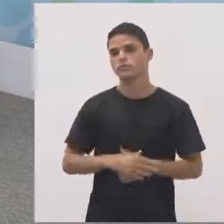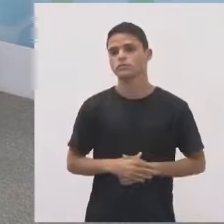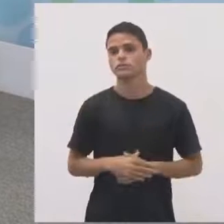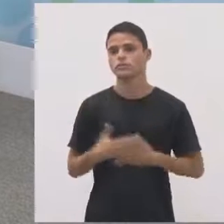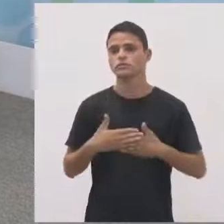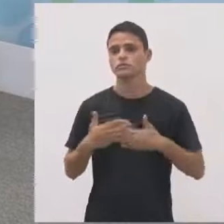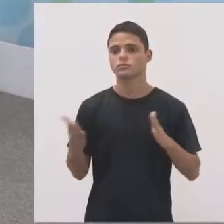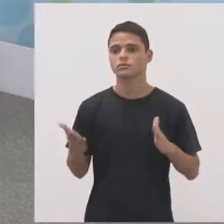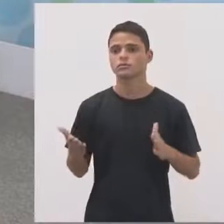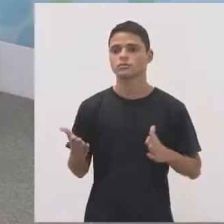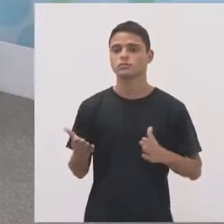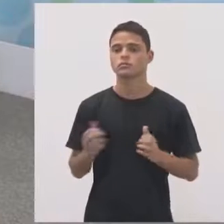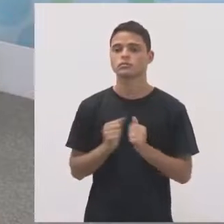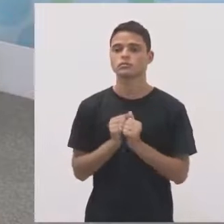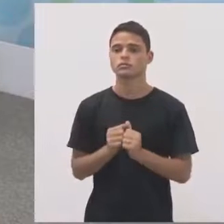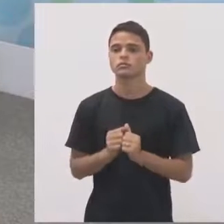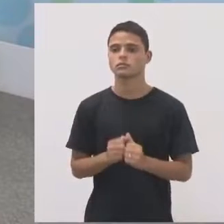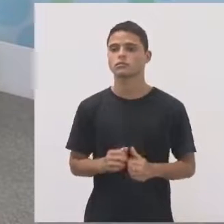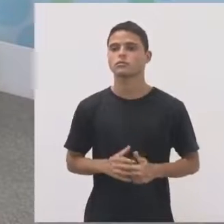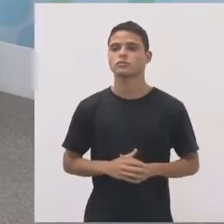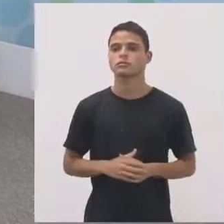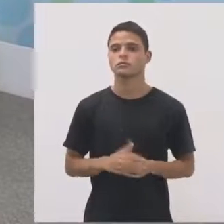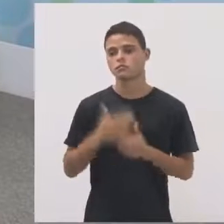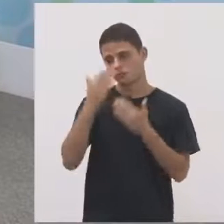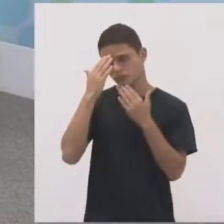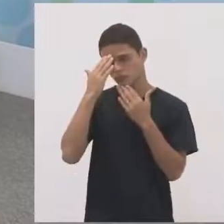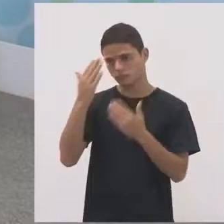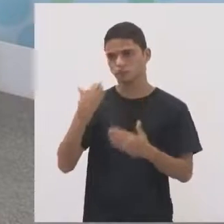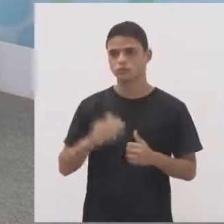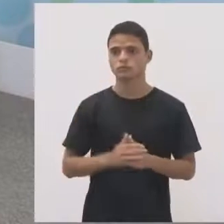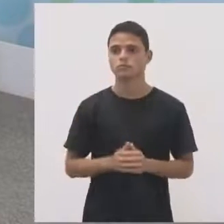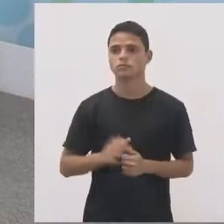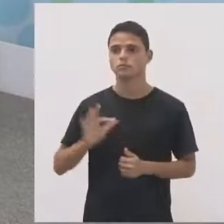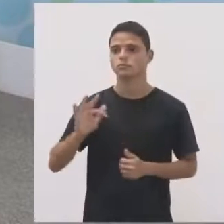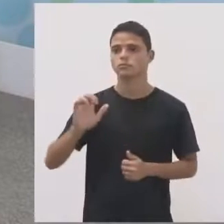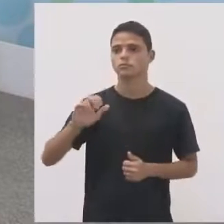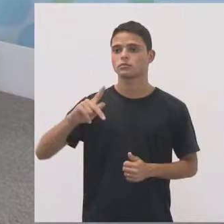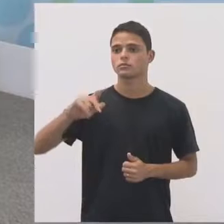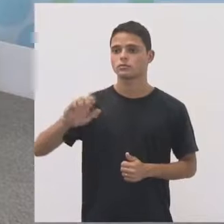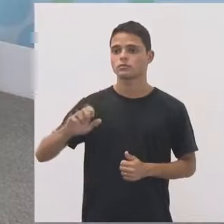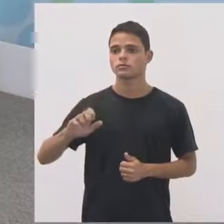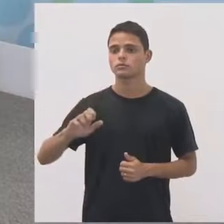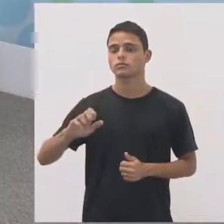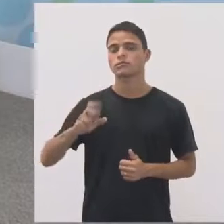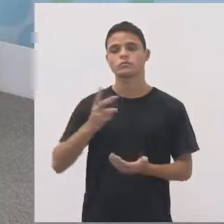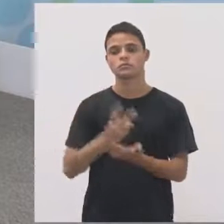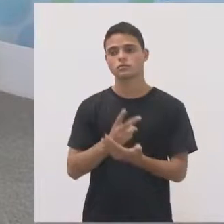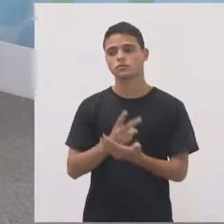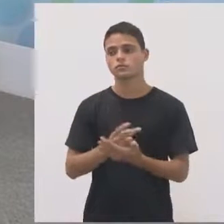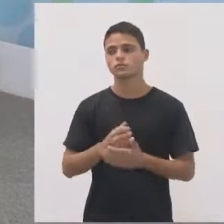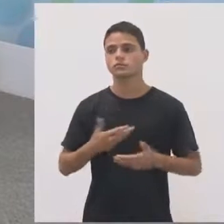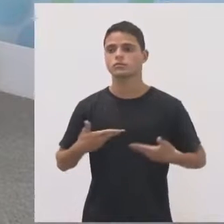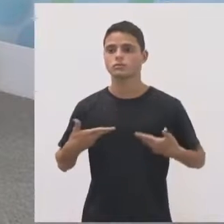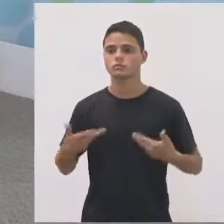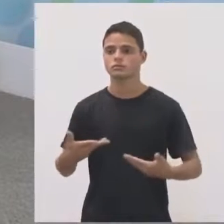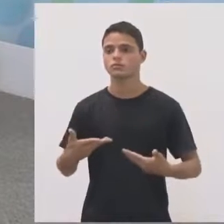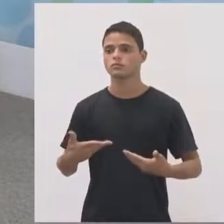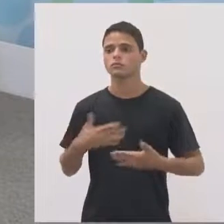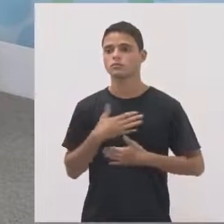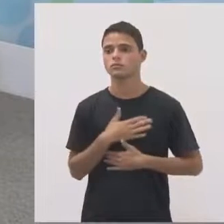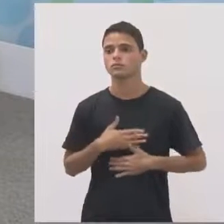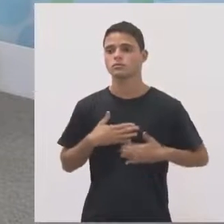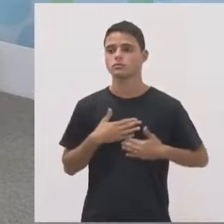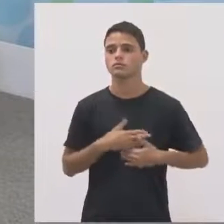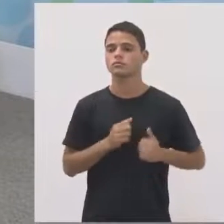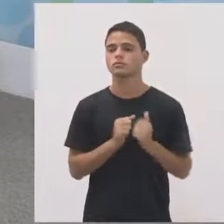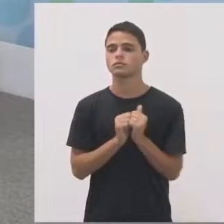as portas abertas aqui para você. Tá bom, agradecer vocês, a equipe da EFAP, né? O pessoal sempre que me acolhe bem aqui, é super gostoso, é